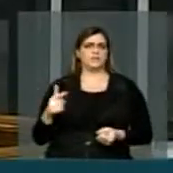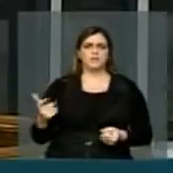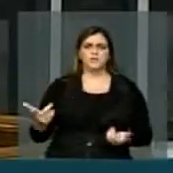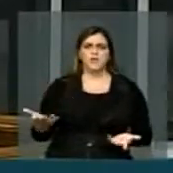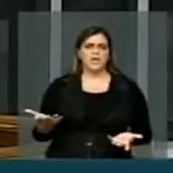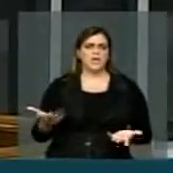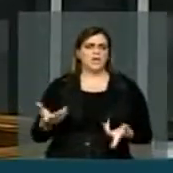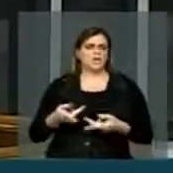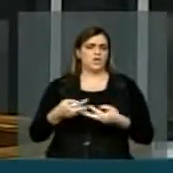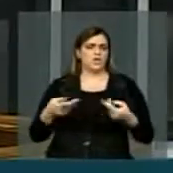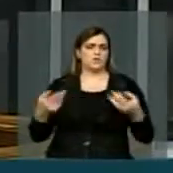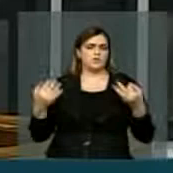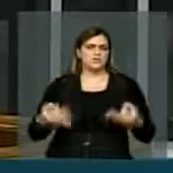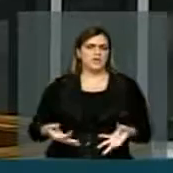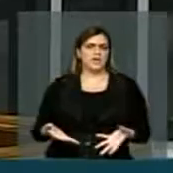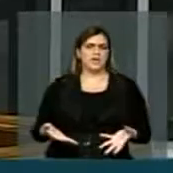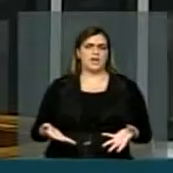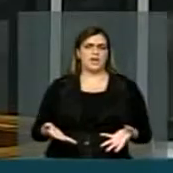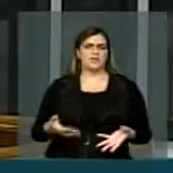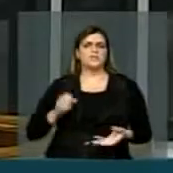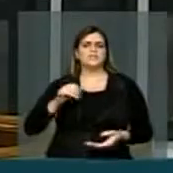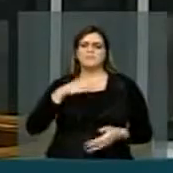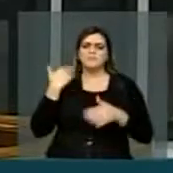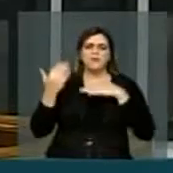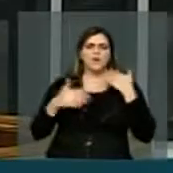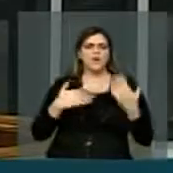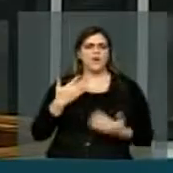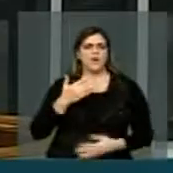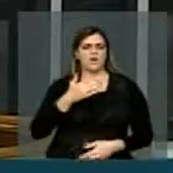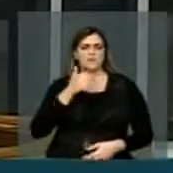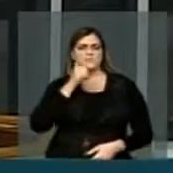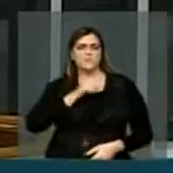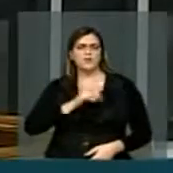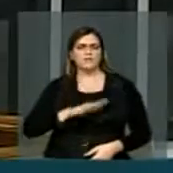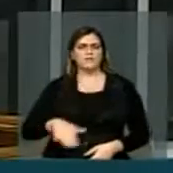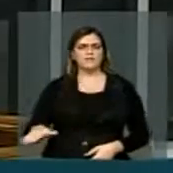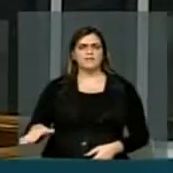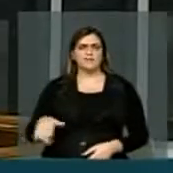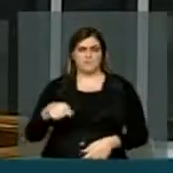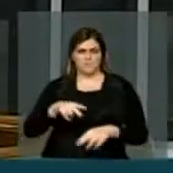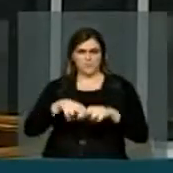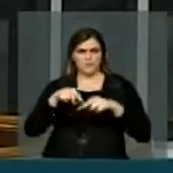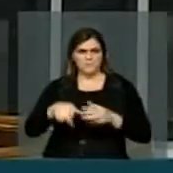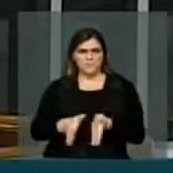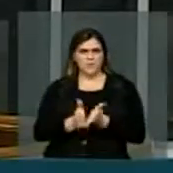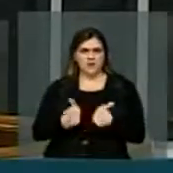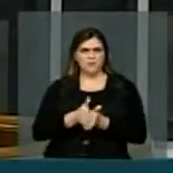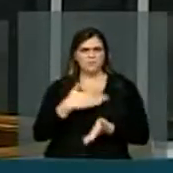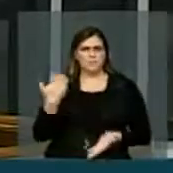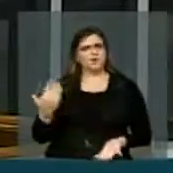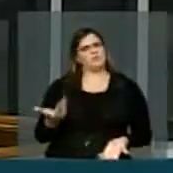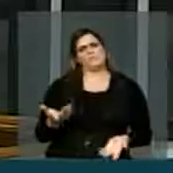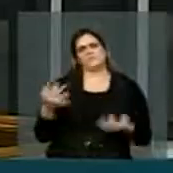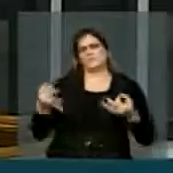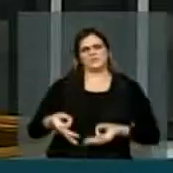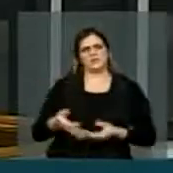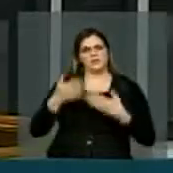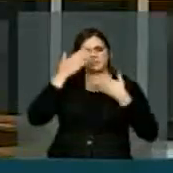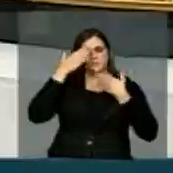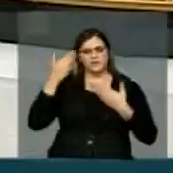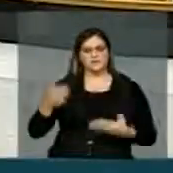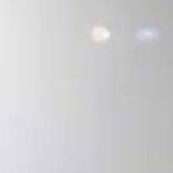do mundo enquanto morrerem mulheres e crianças porque nasceram mais pobres do que outros. Muito obrigado, senhor presidente.